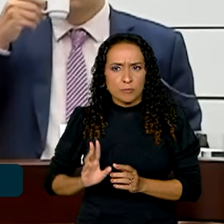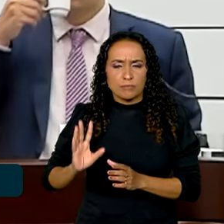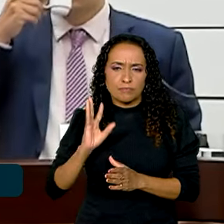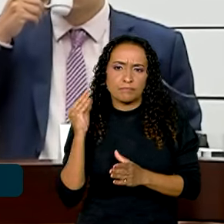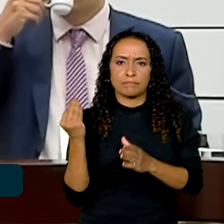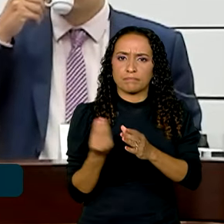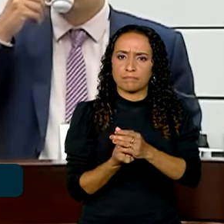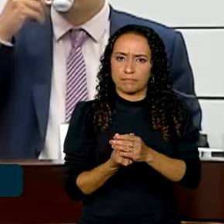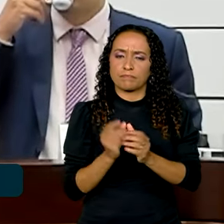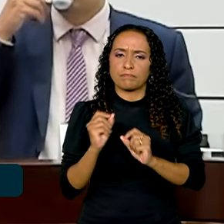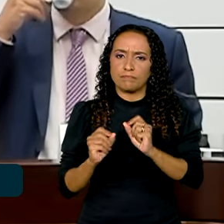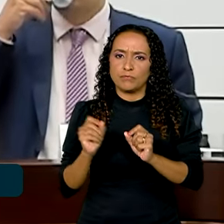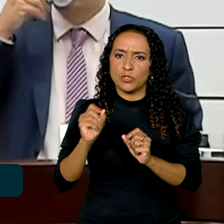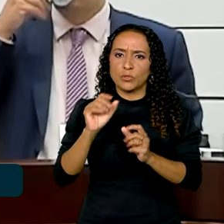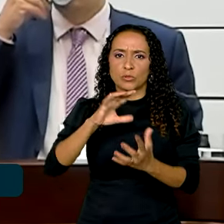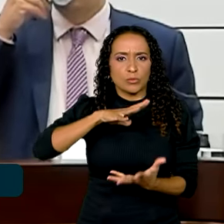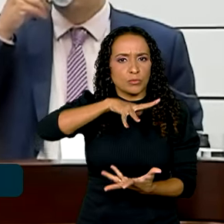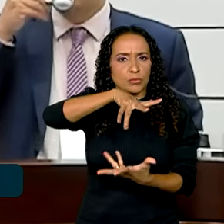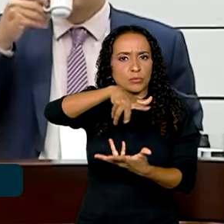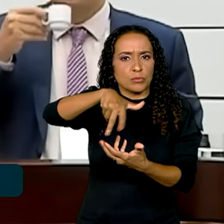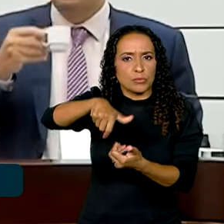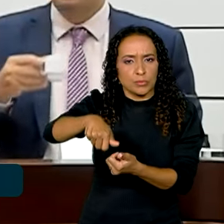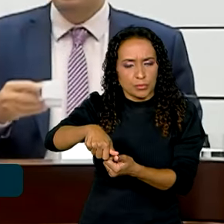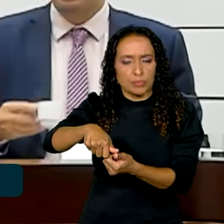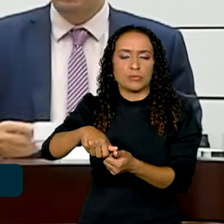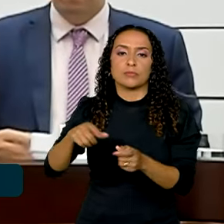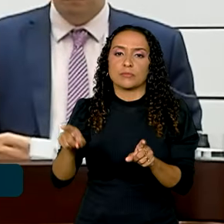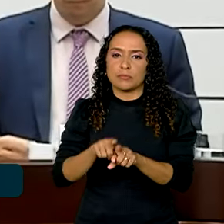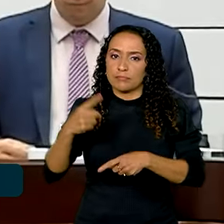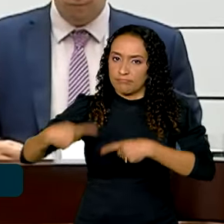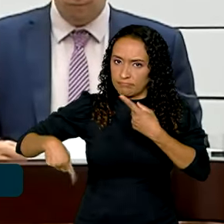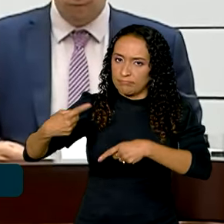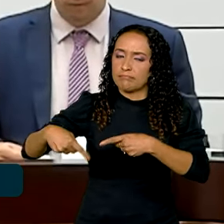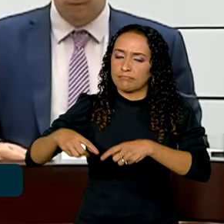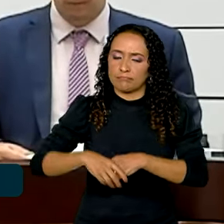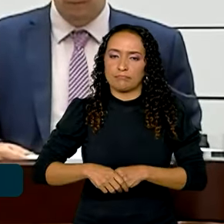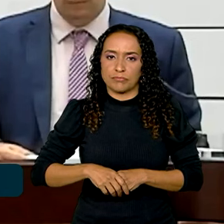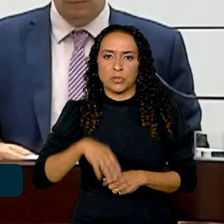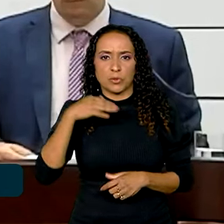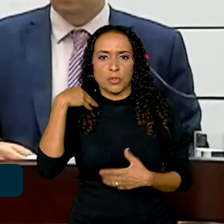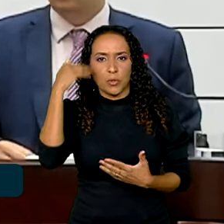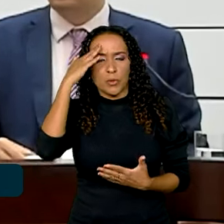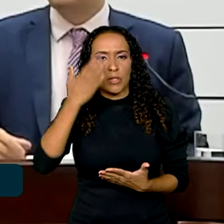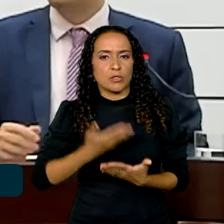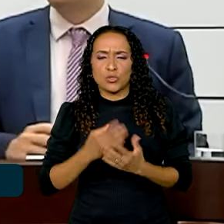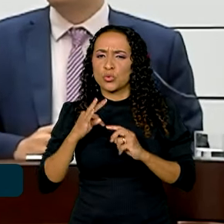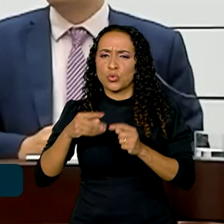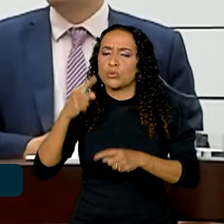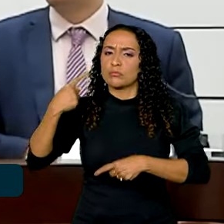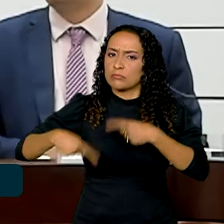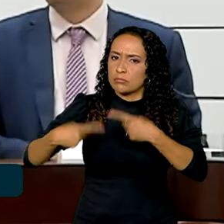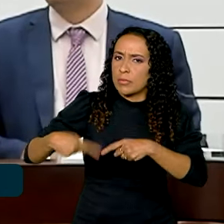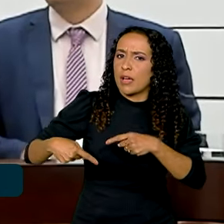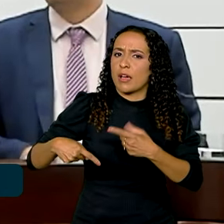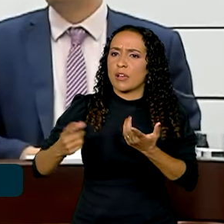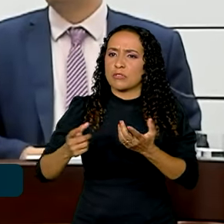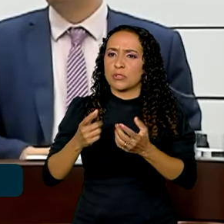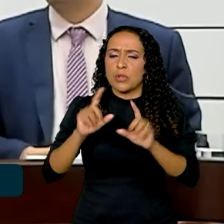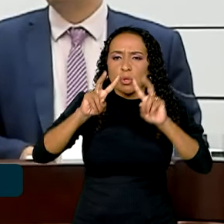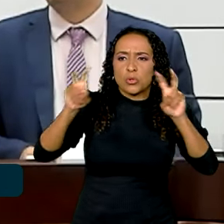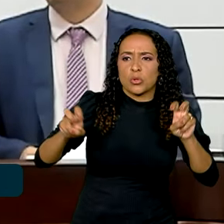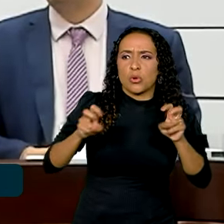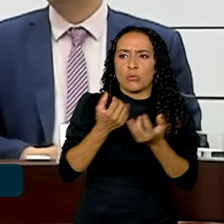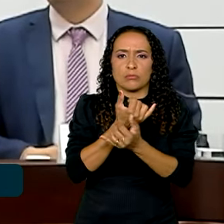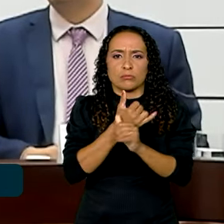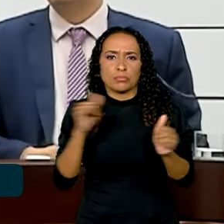reinserir globalmente nesse debate. Eu creio que todo o debate aí de matriz